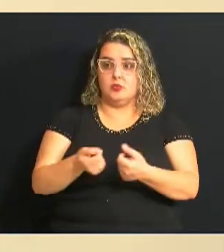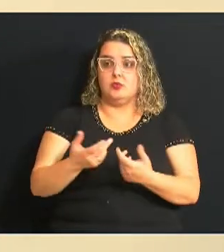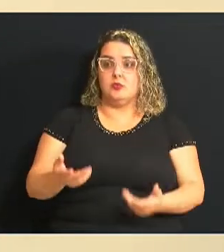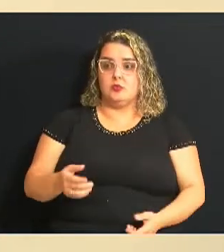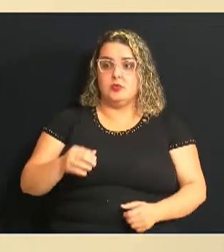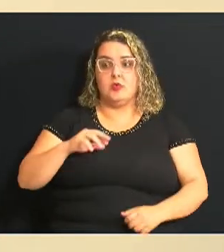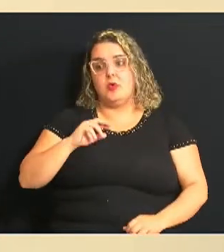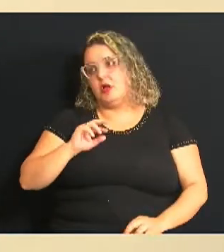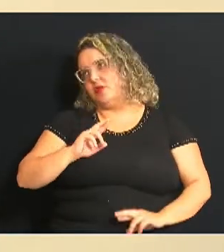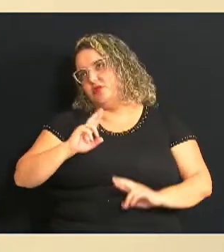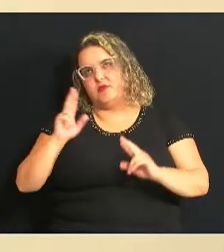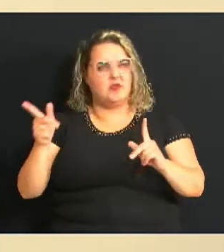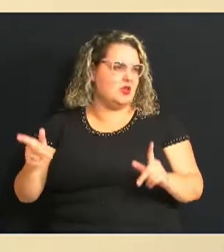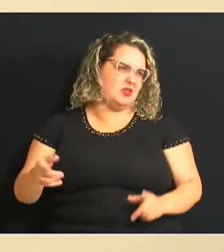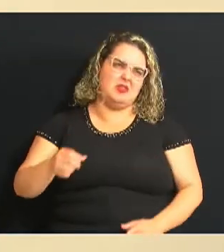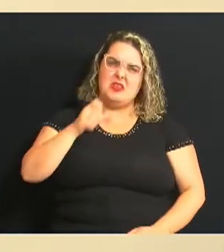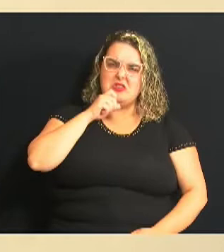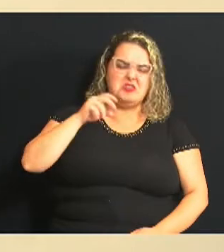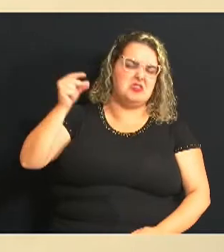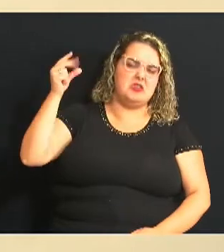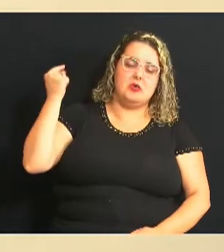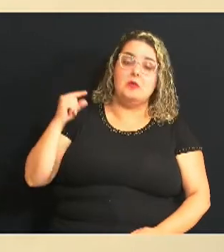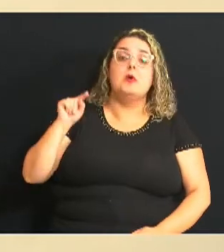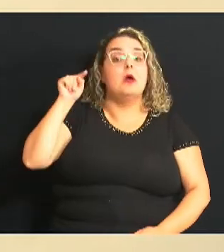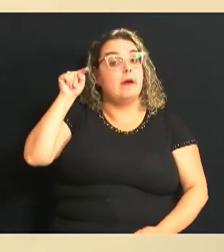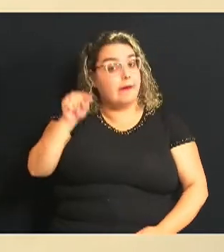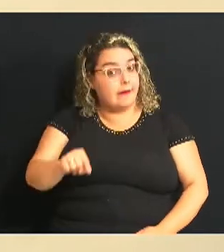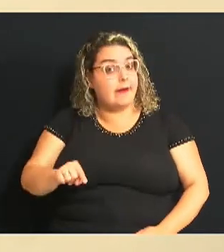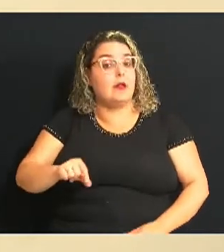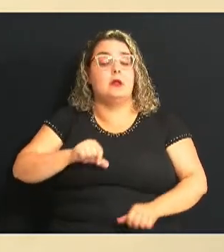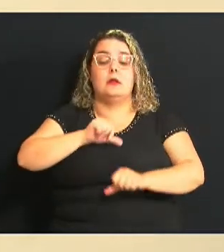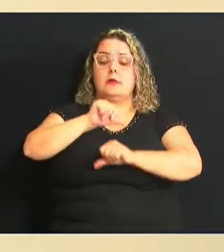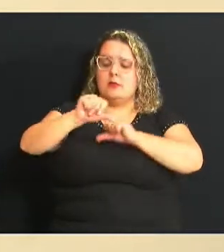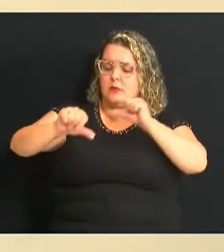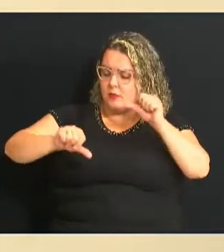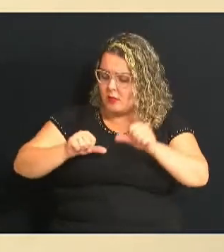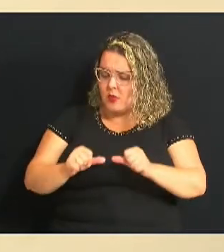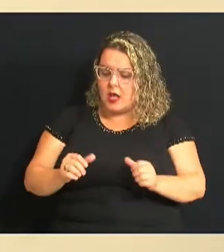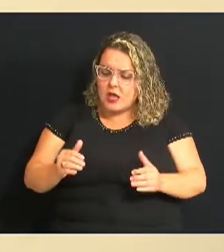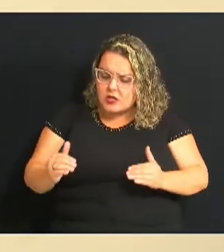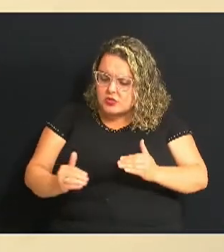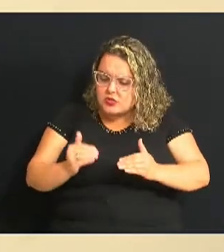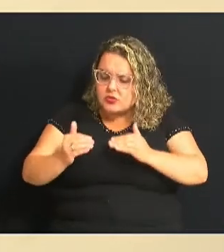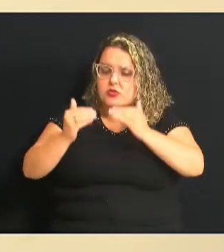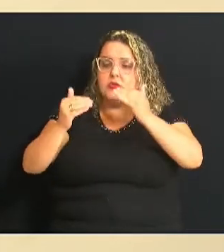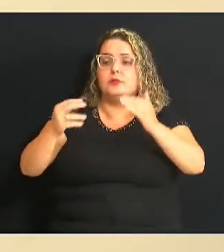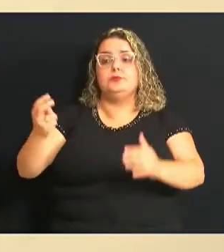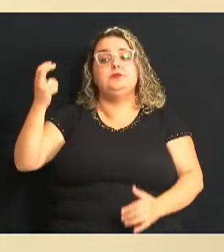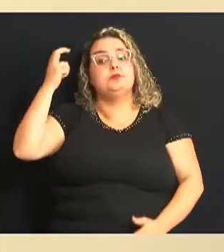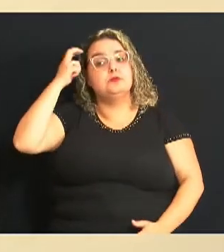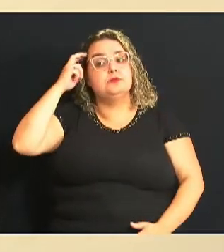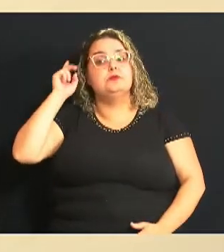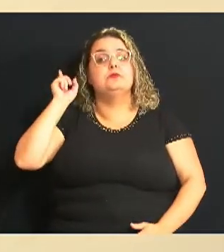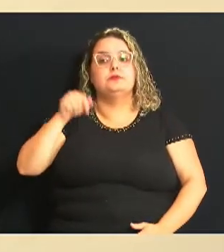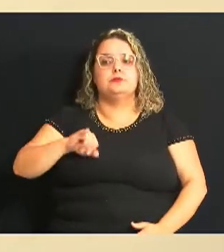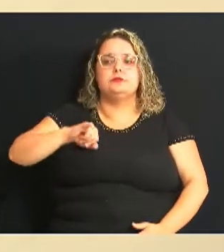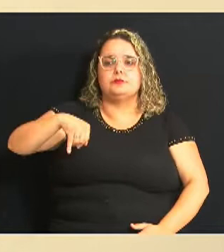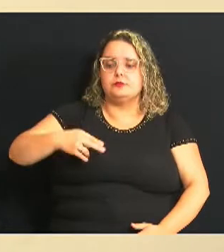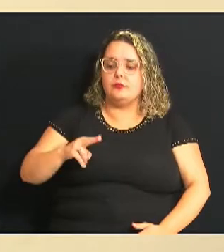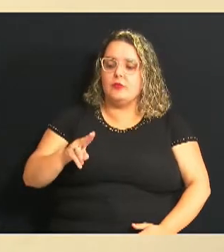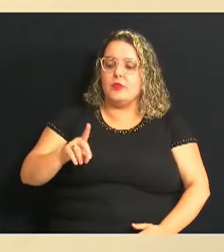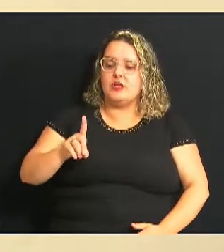que moldou todo esse pensamento da nossa cultura. É uma herança judaica cristã,